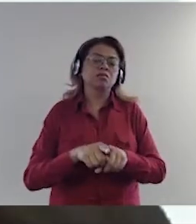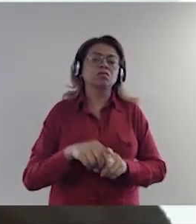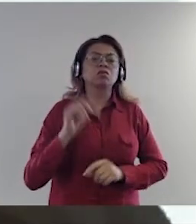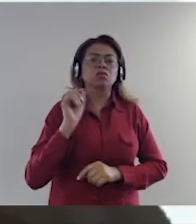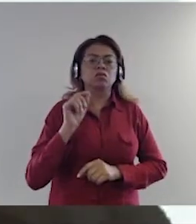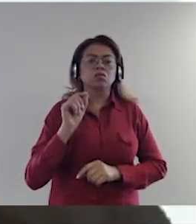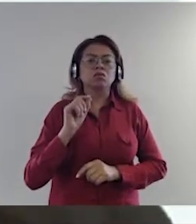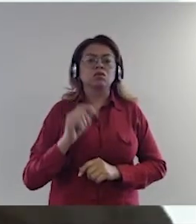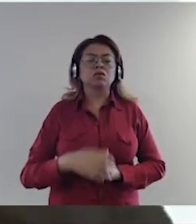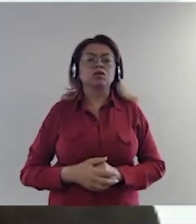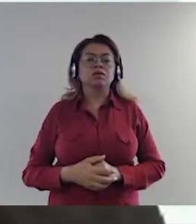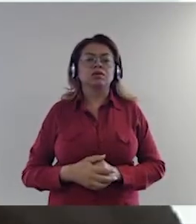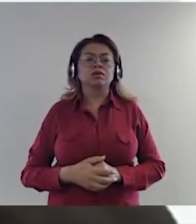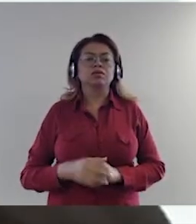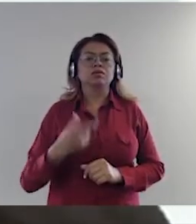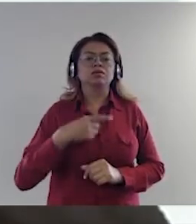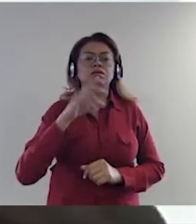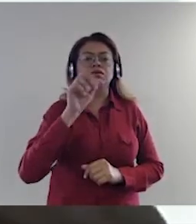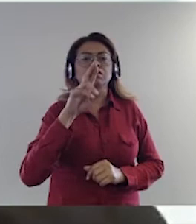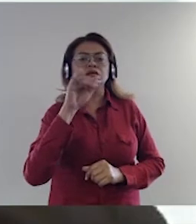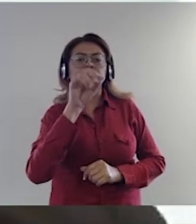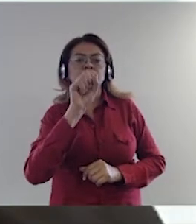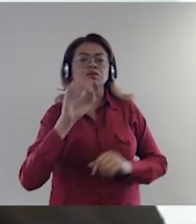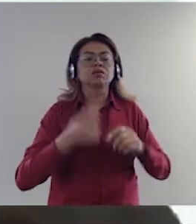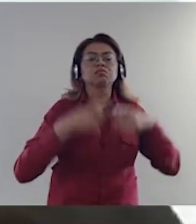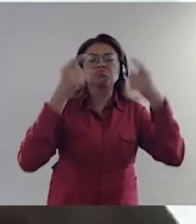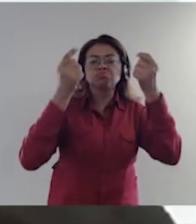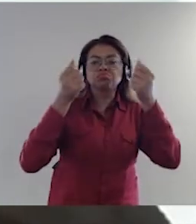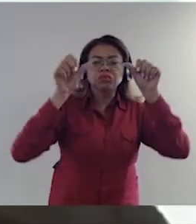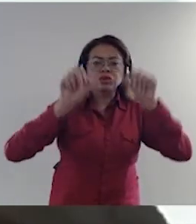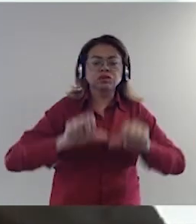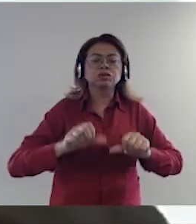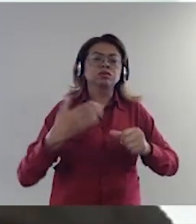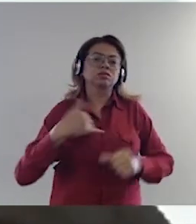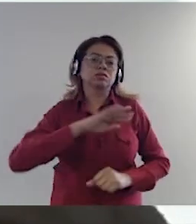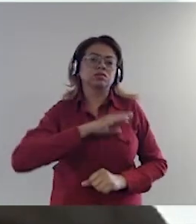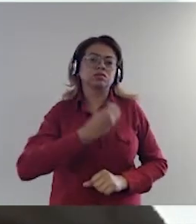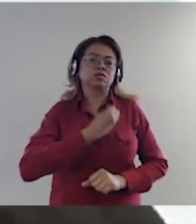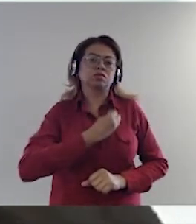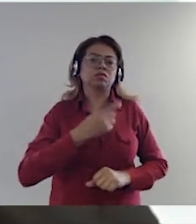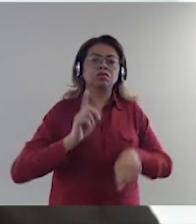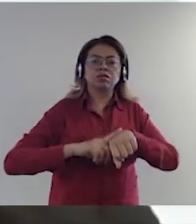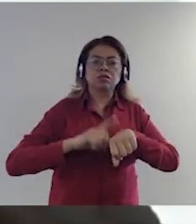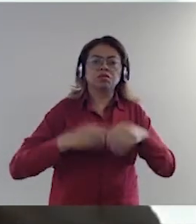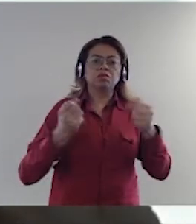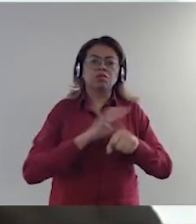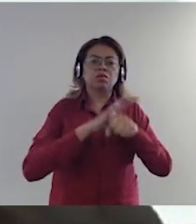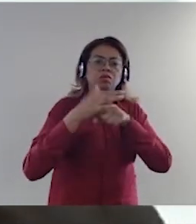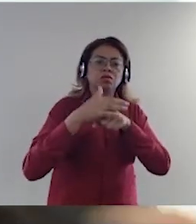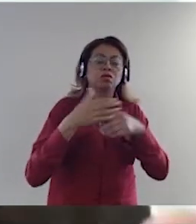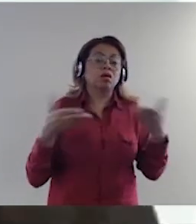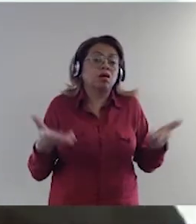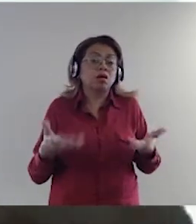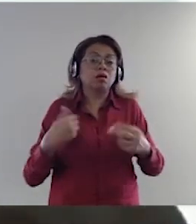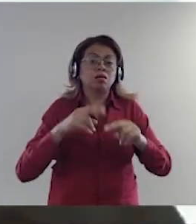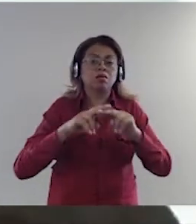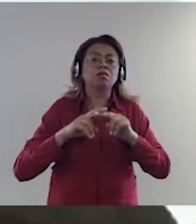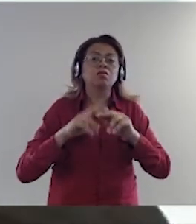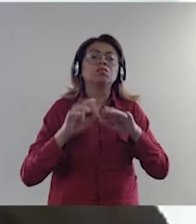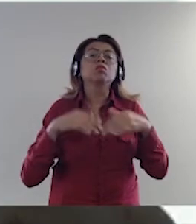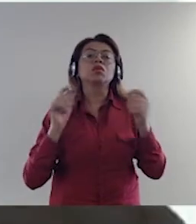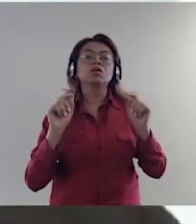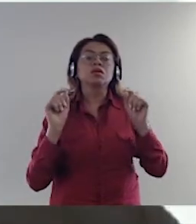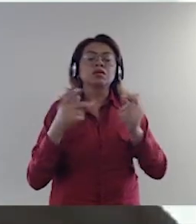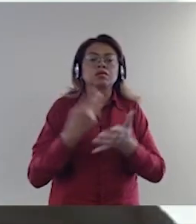da crise que nós vivemos, né, nesse momento, e a crise que vive permanentemente